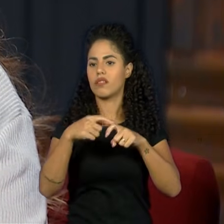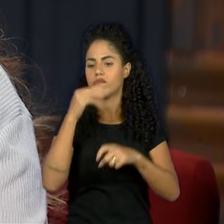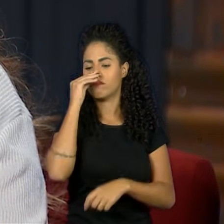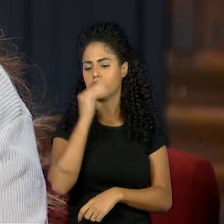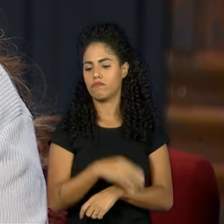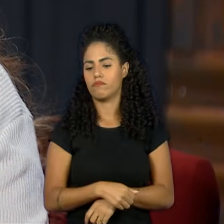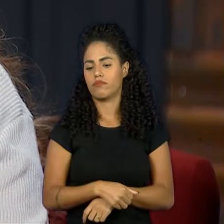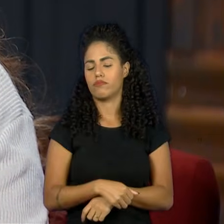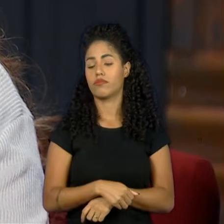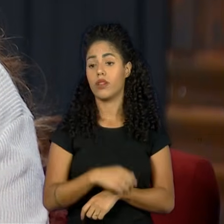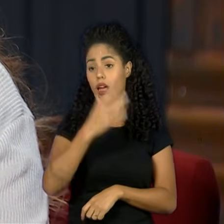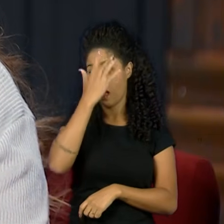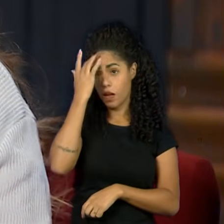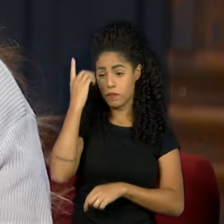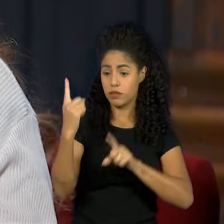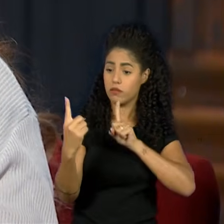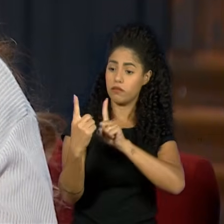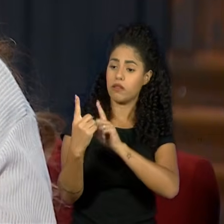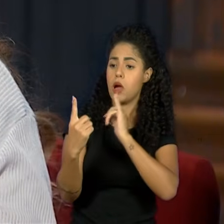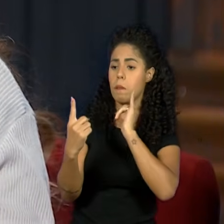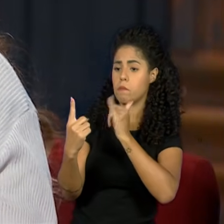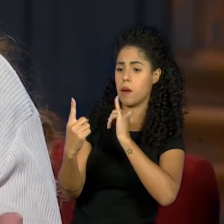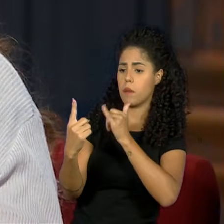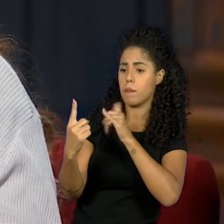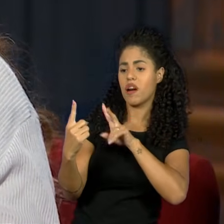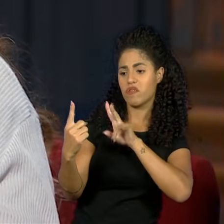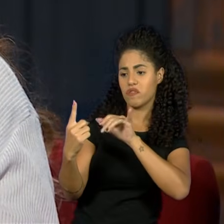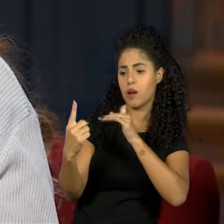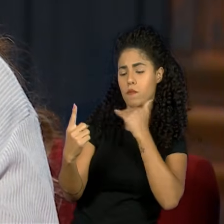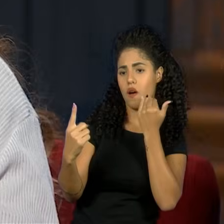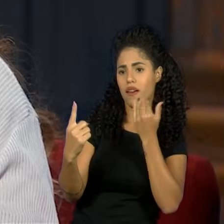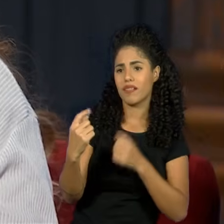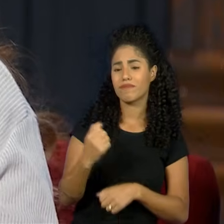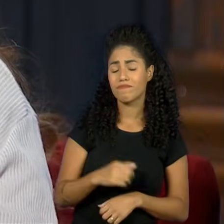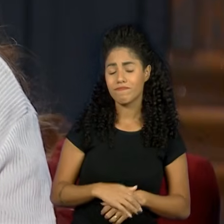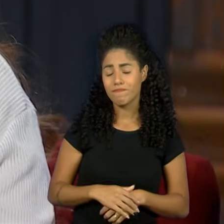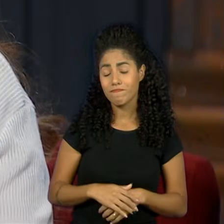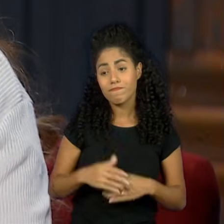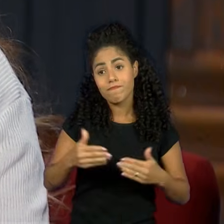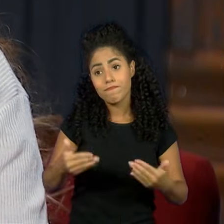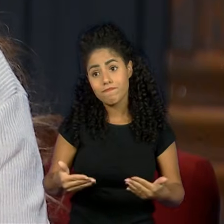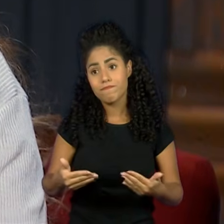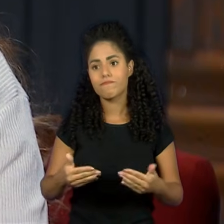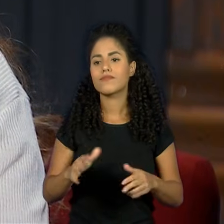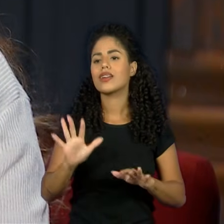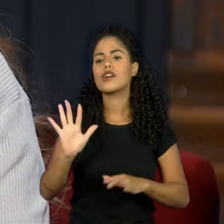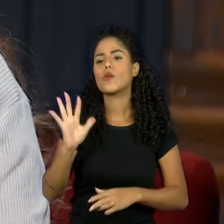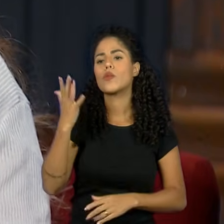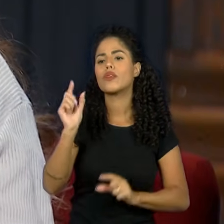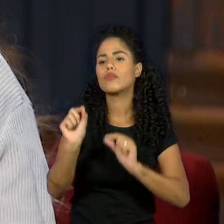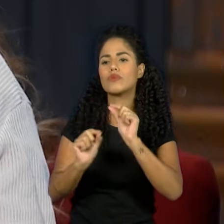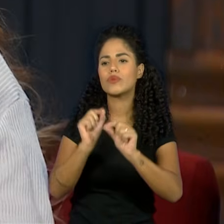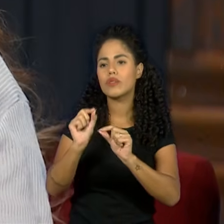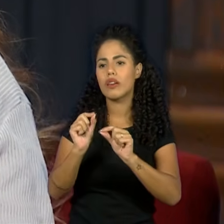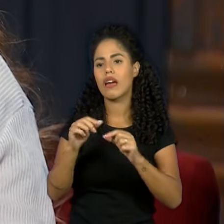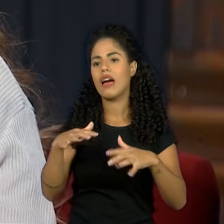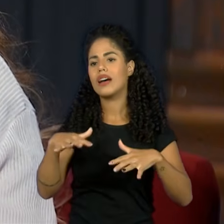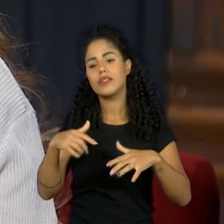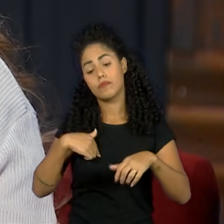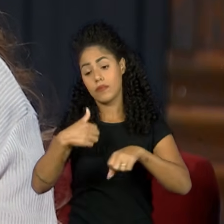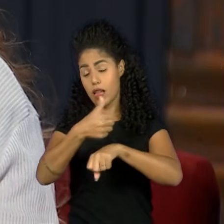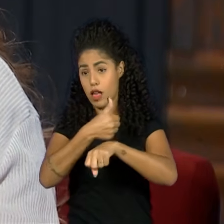né? Que na hora que o paciente tem uma condição que ameaça a continuidade da vida dele, e a